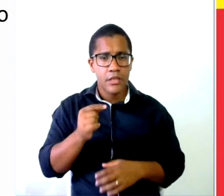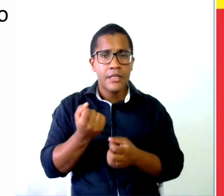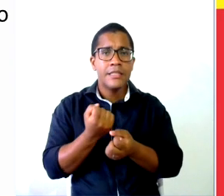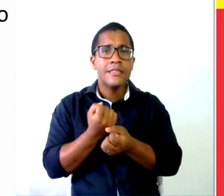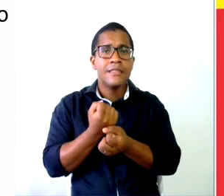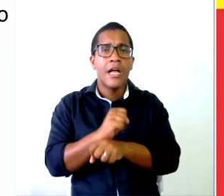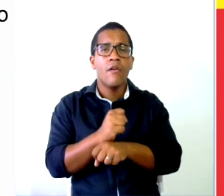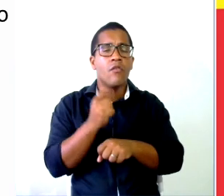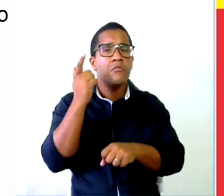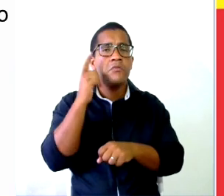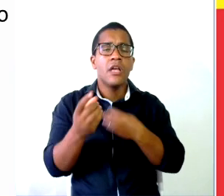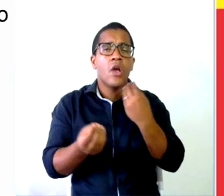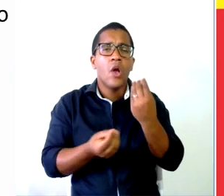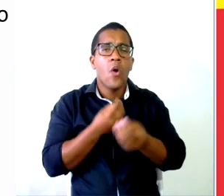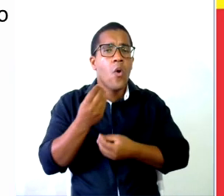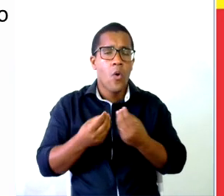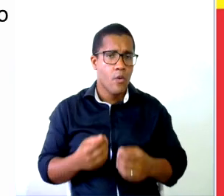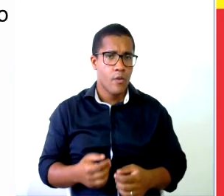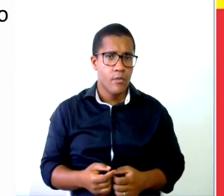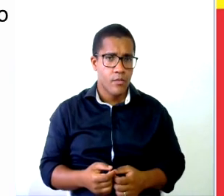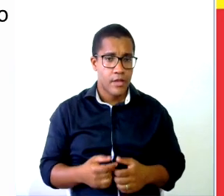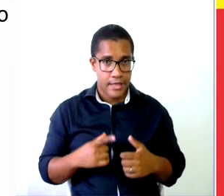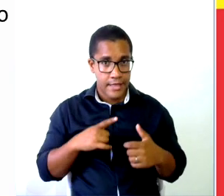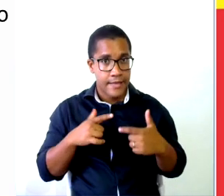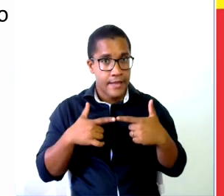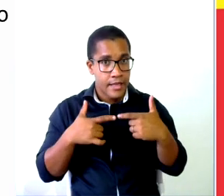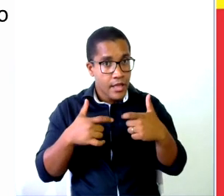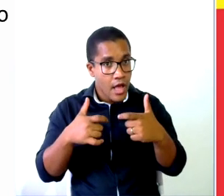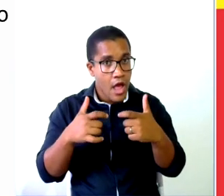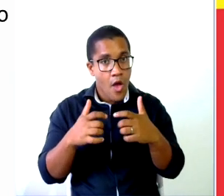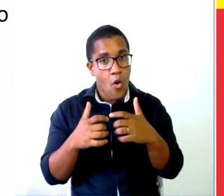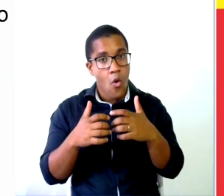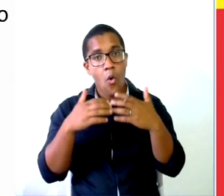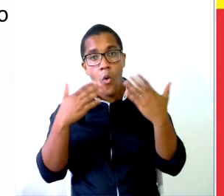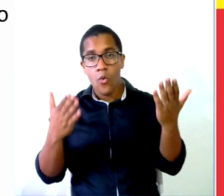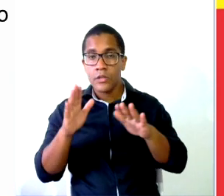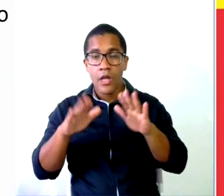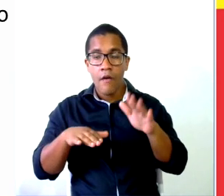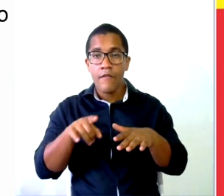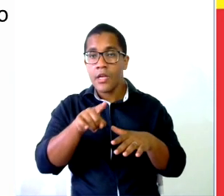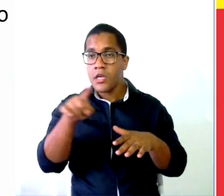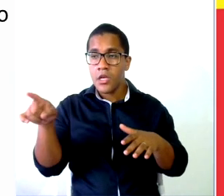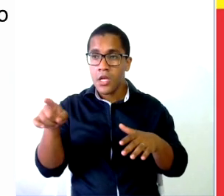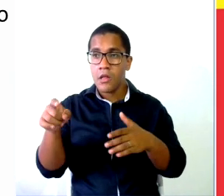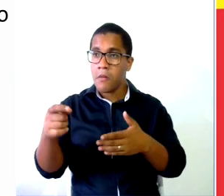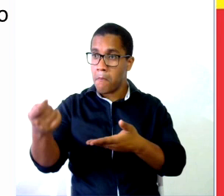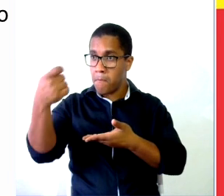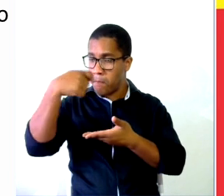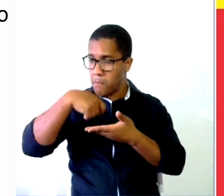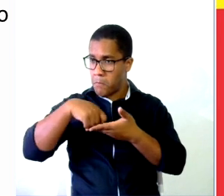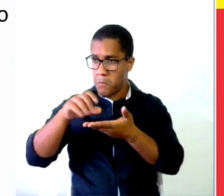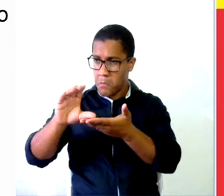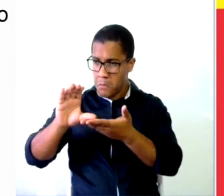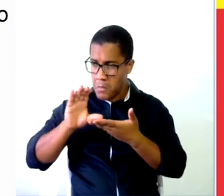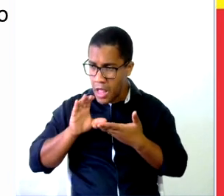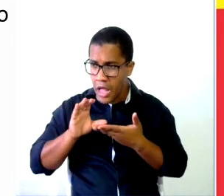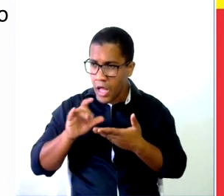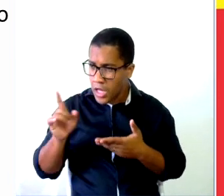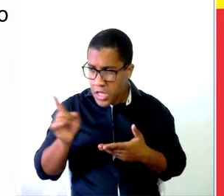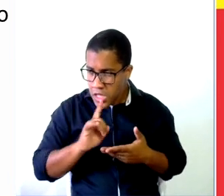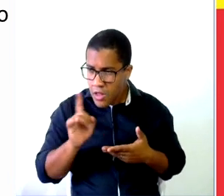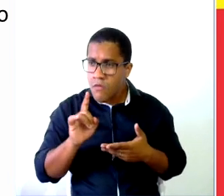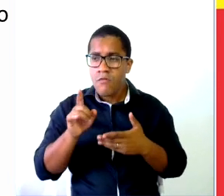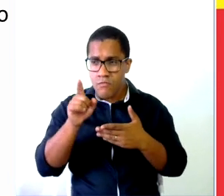os escravos eram conquistados em guerras ou através de dívidas, como na